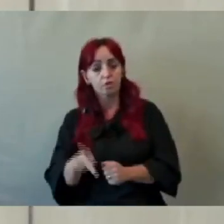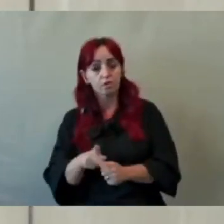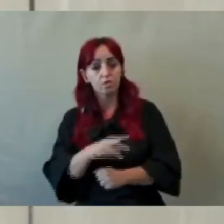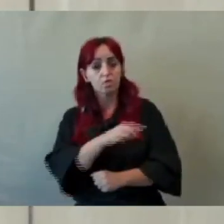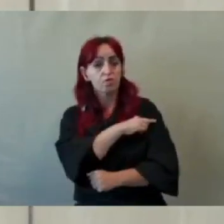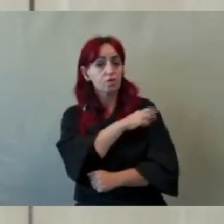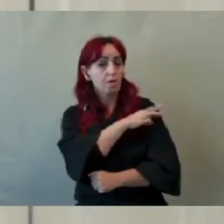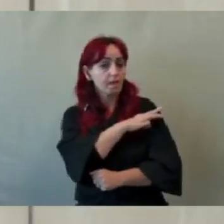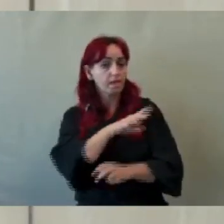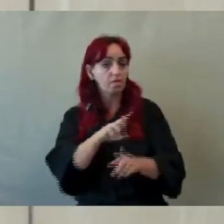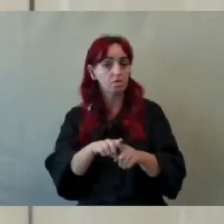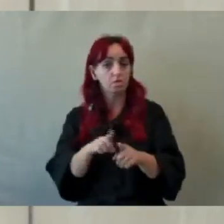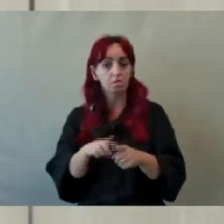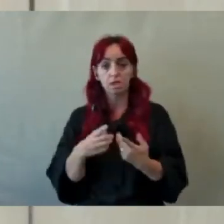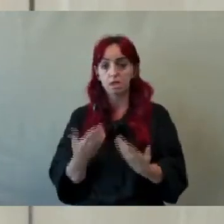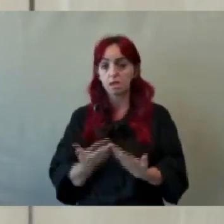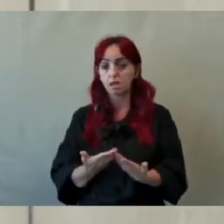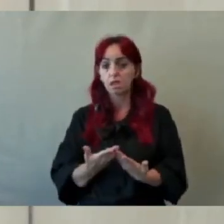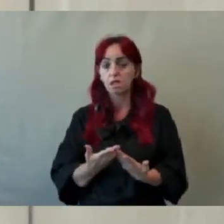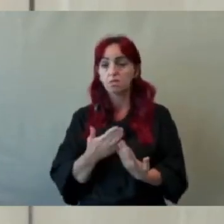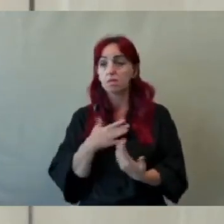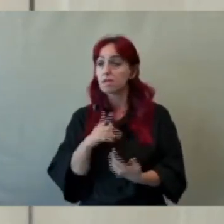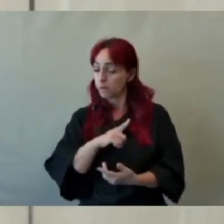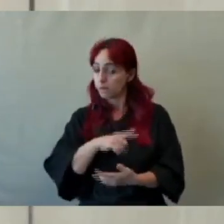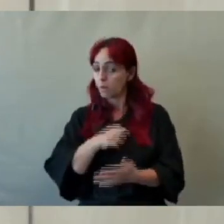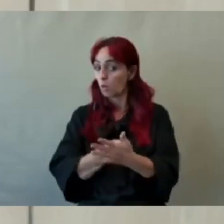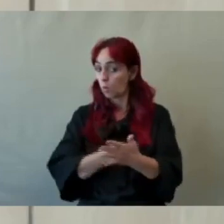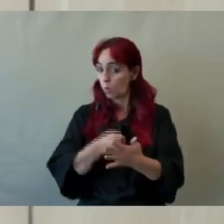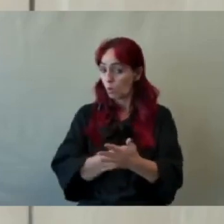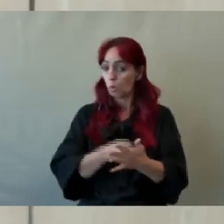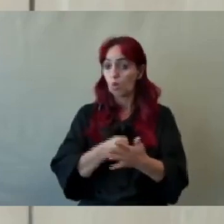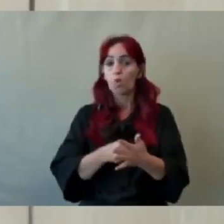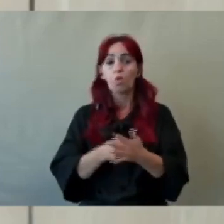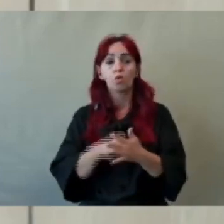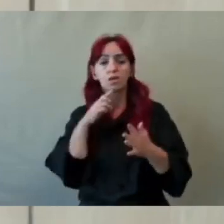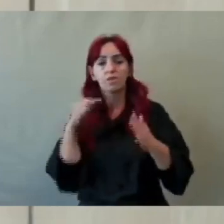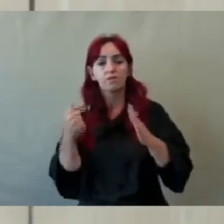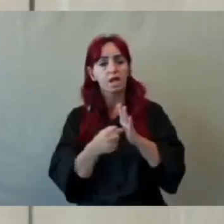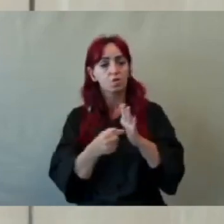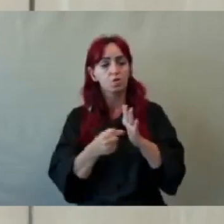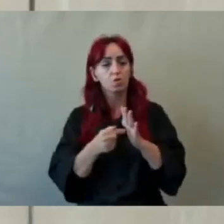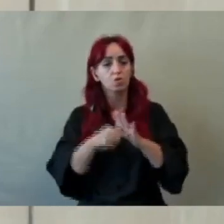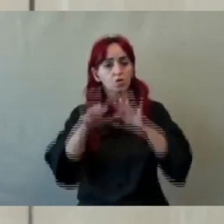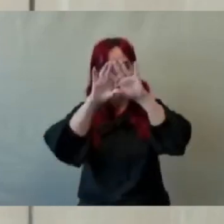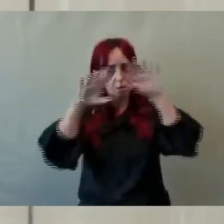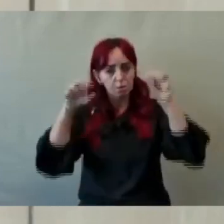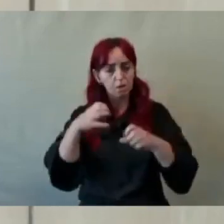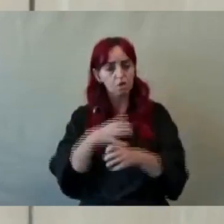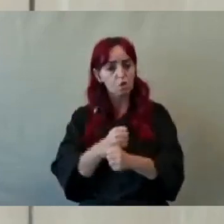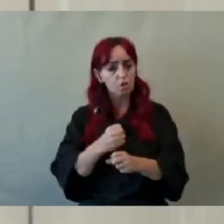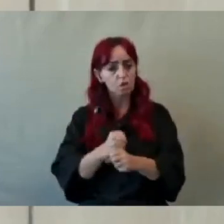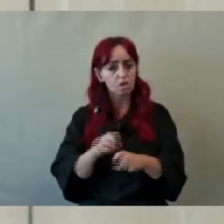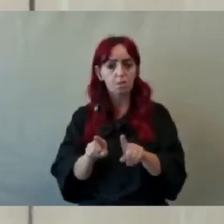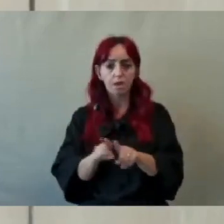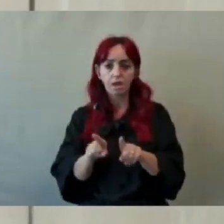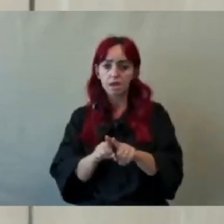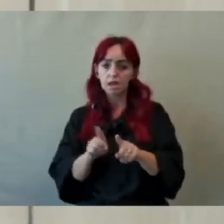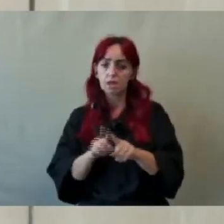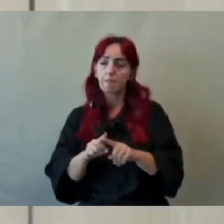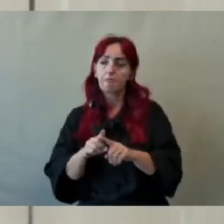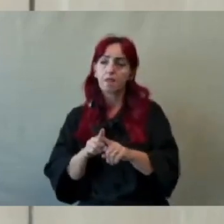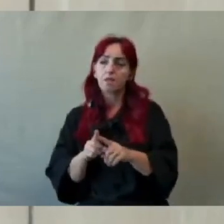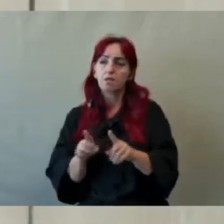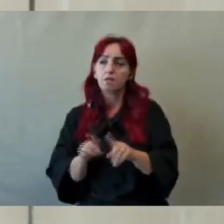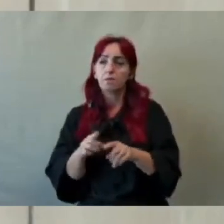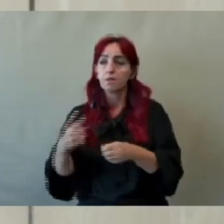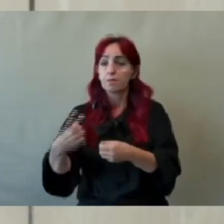Aí não foi nenhuma benesse de governo, foi muita luta, denúncia no Tribunal de Contas de Minas Gerais, que também fez recomendações ao município.